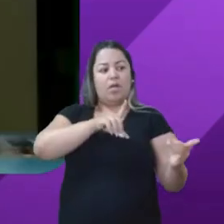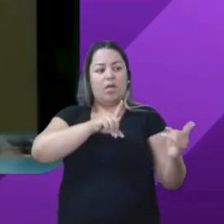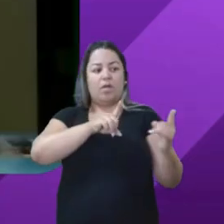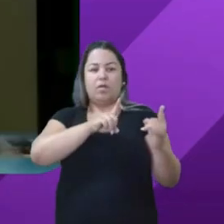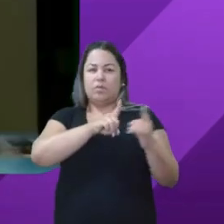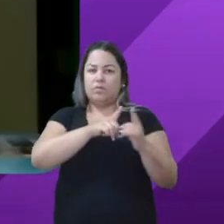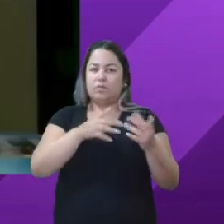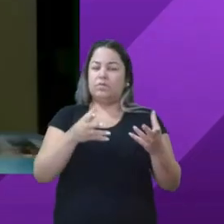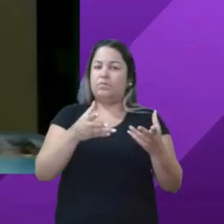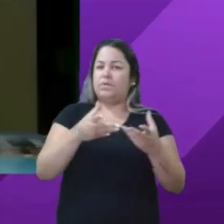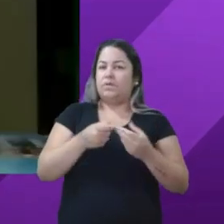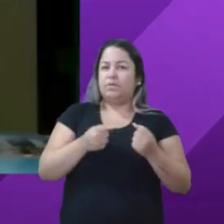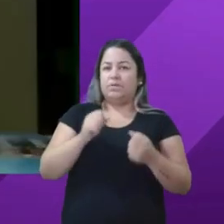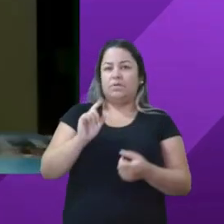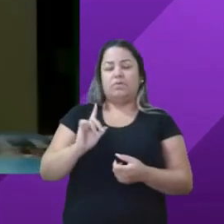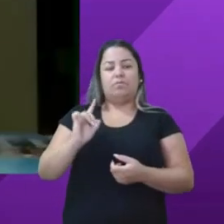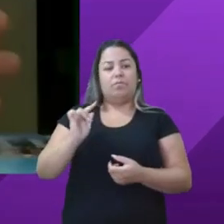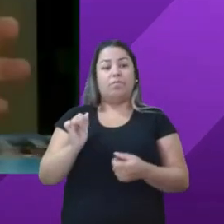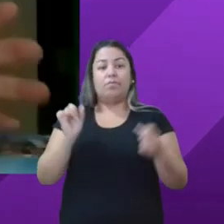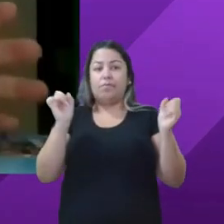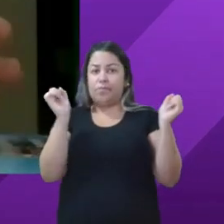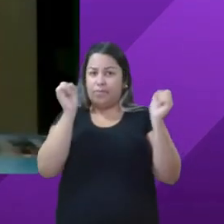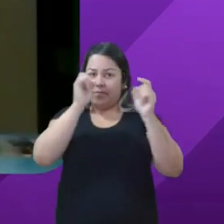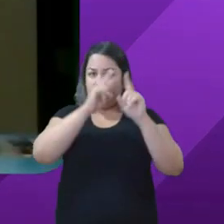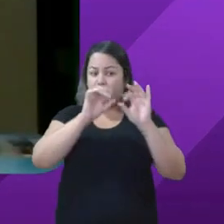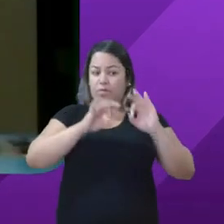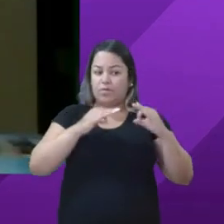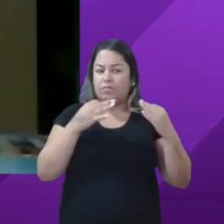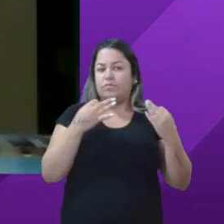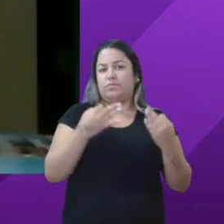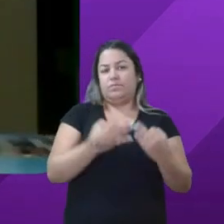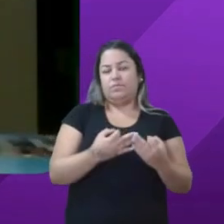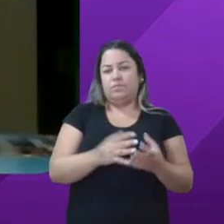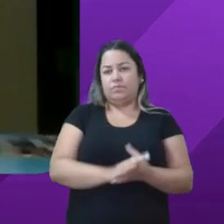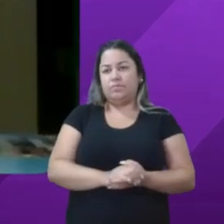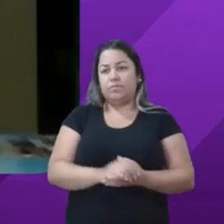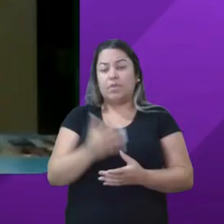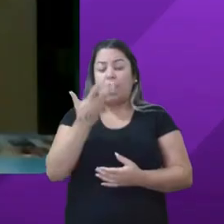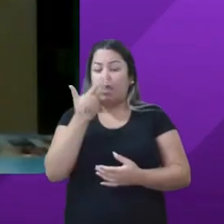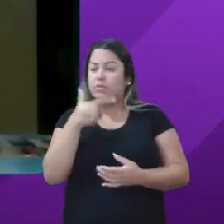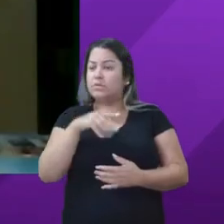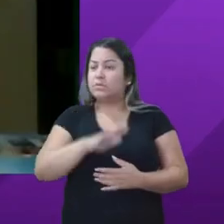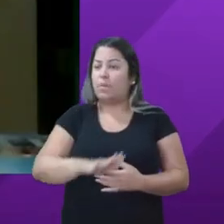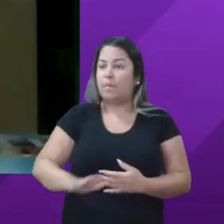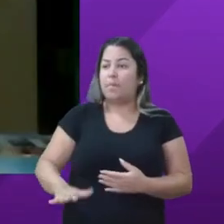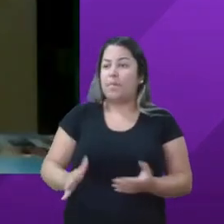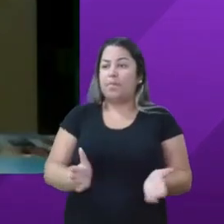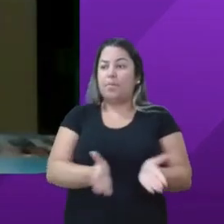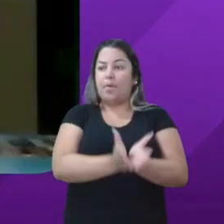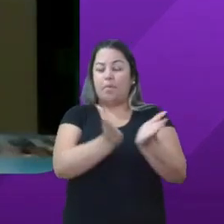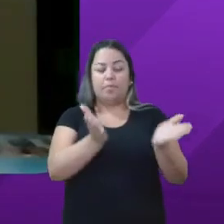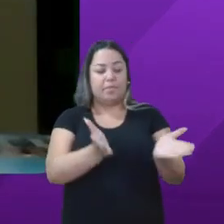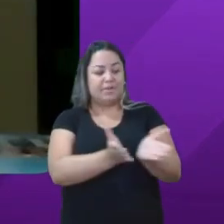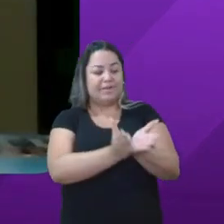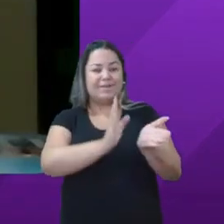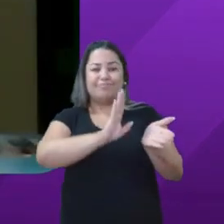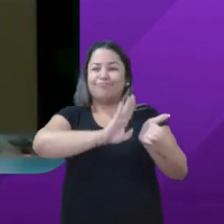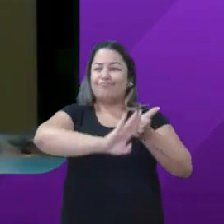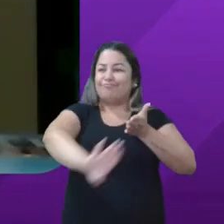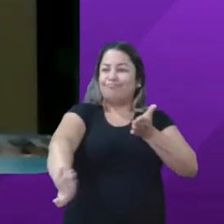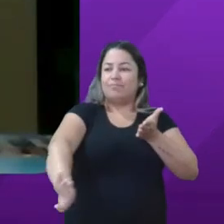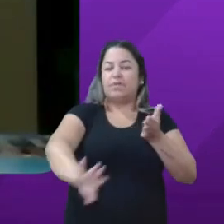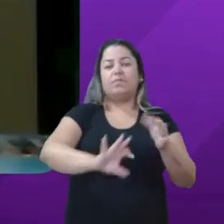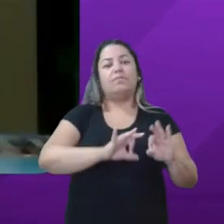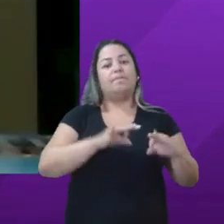nos casos em que não se tem família. Historicamente, crianças pobres eram tiradas das suas famílias